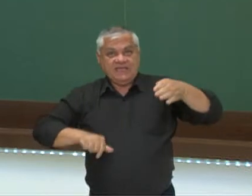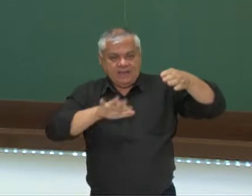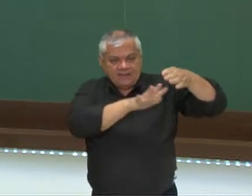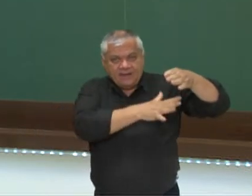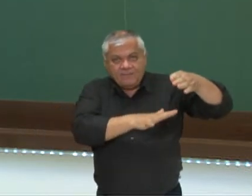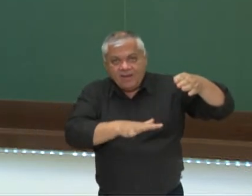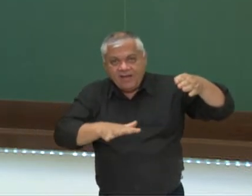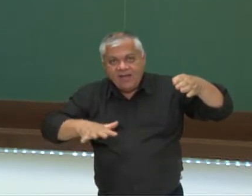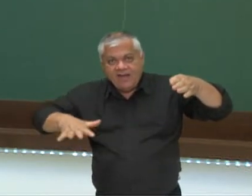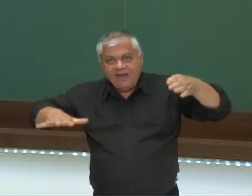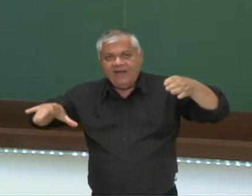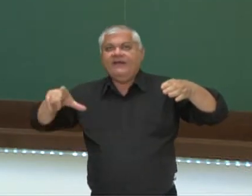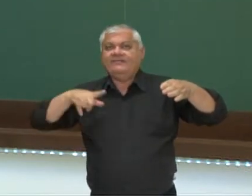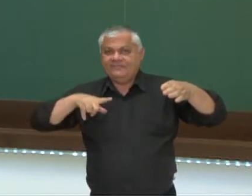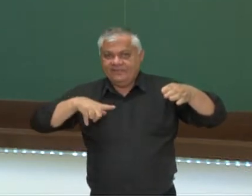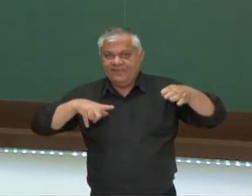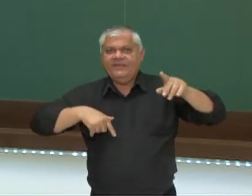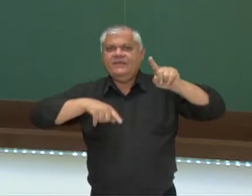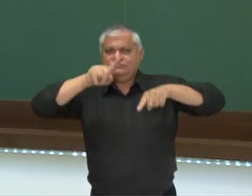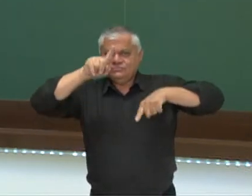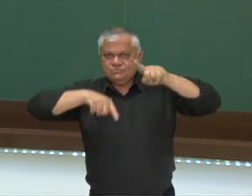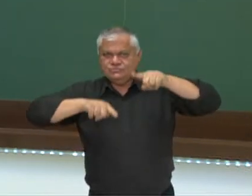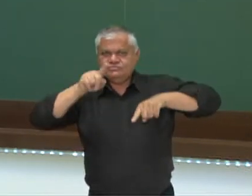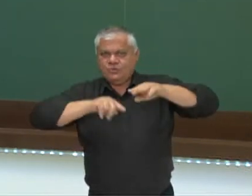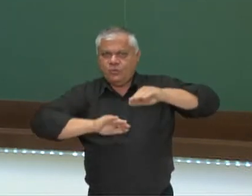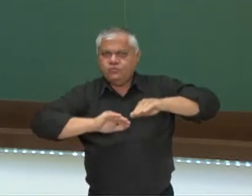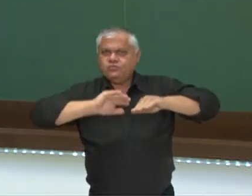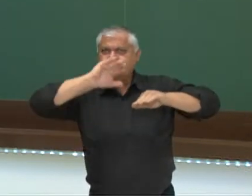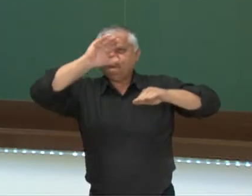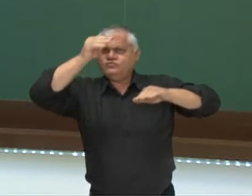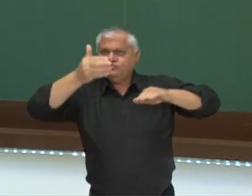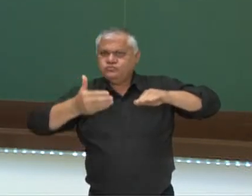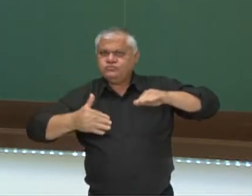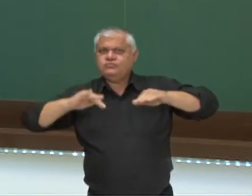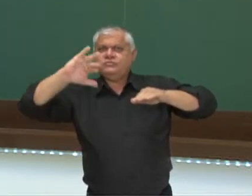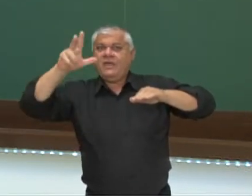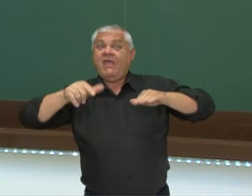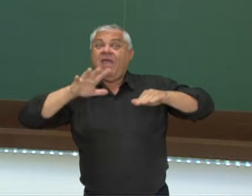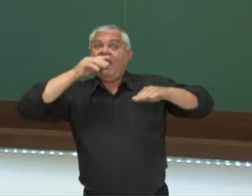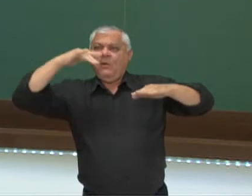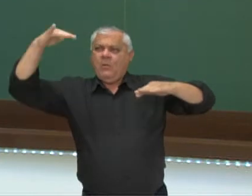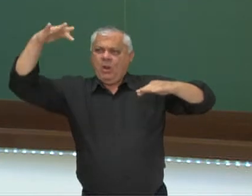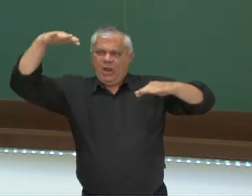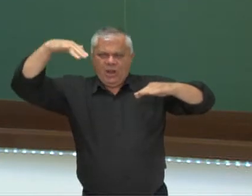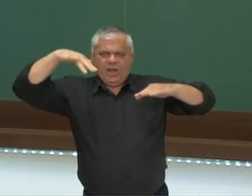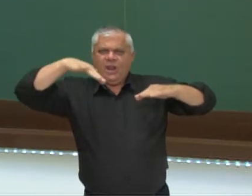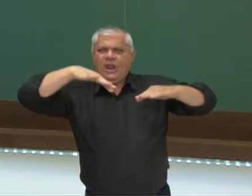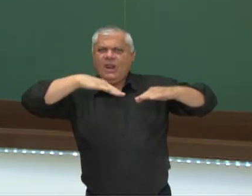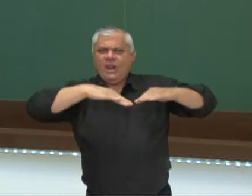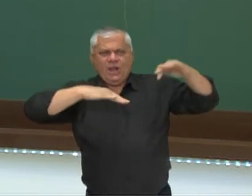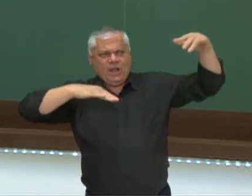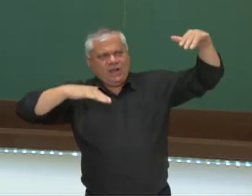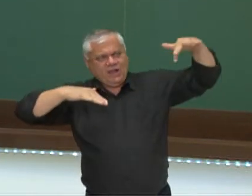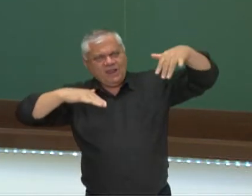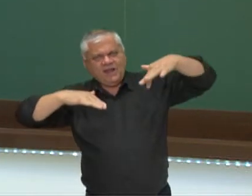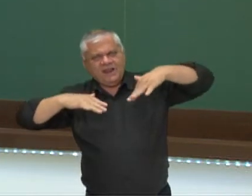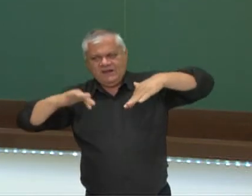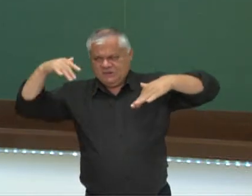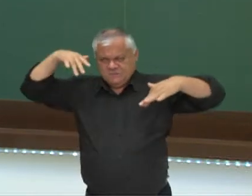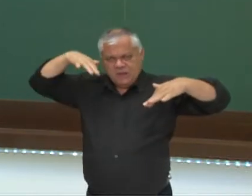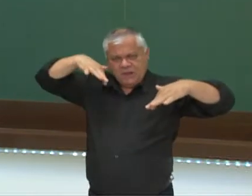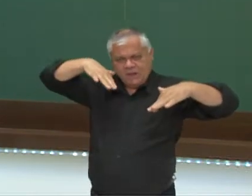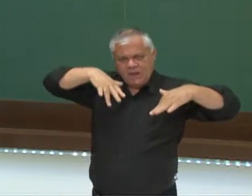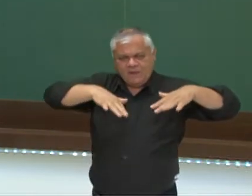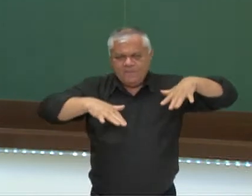elevadas altitudes em relação ao nível do mar. E isto resulta em águas com grandes velocidades em função dos desníveis que